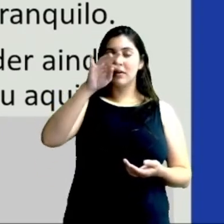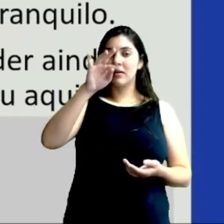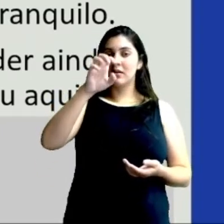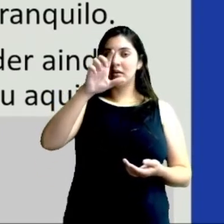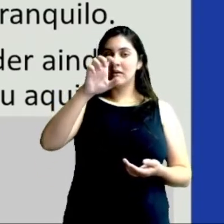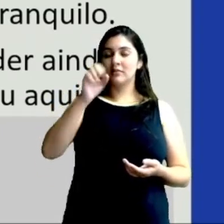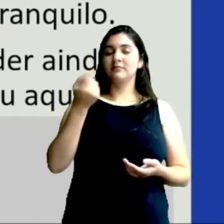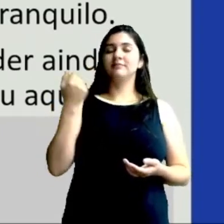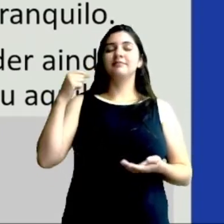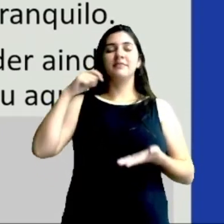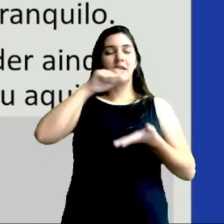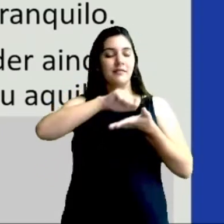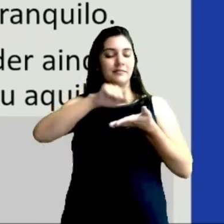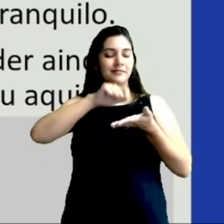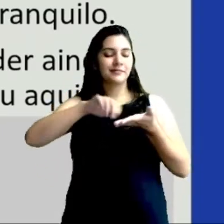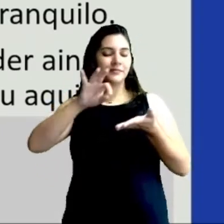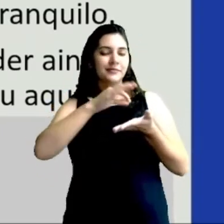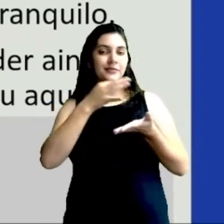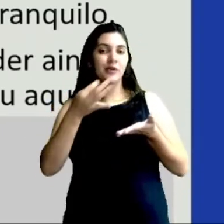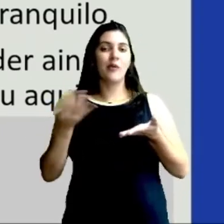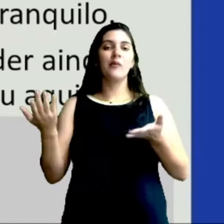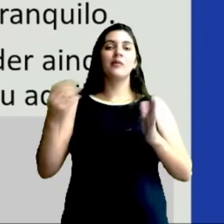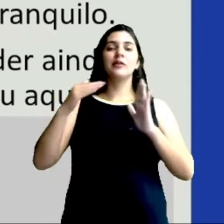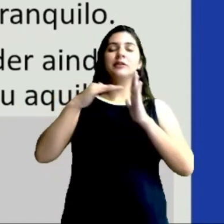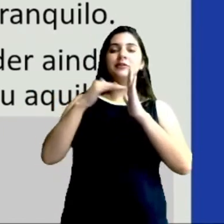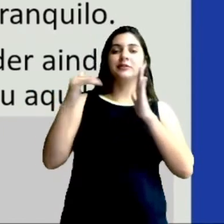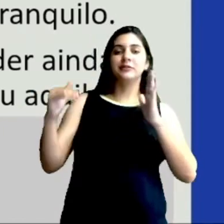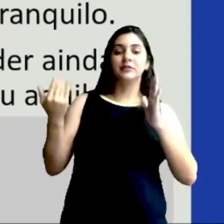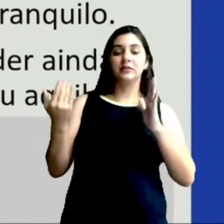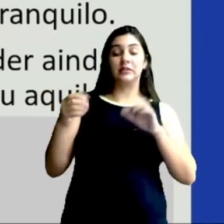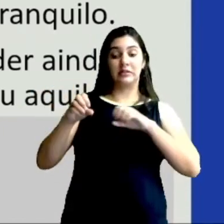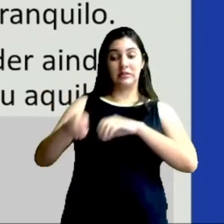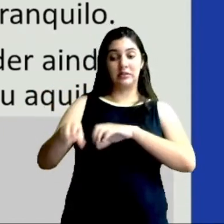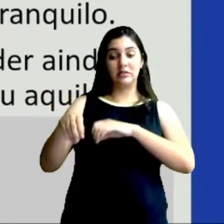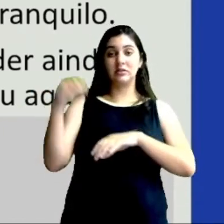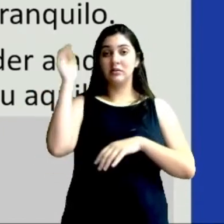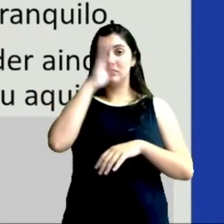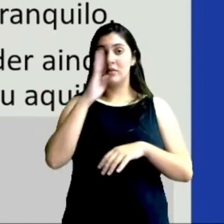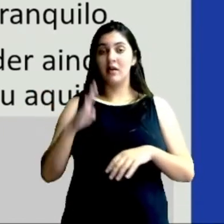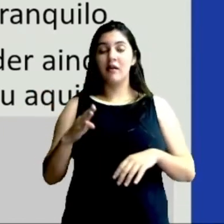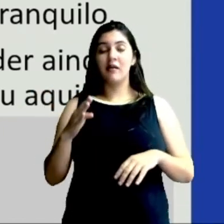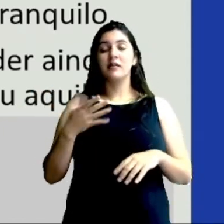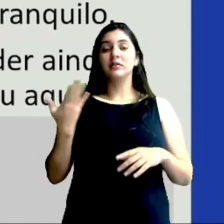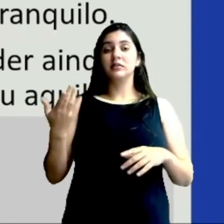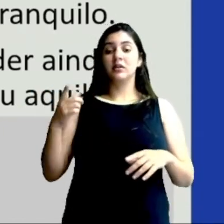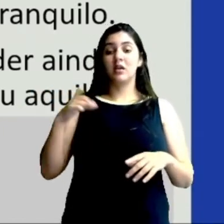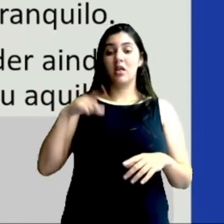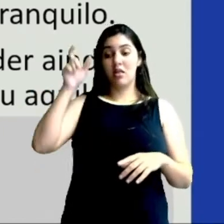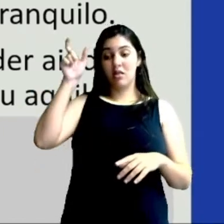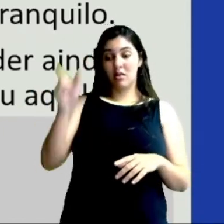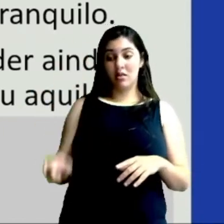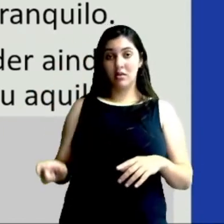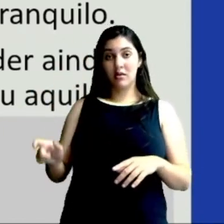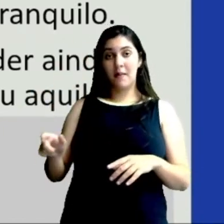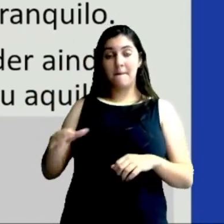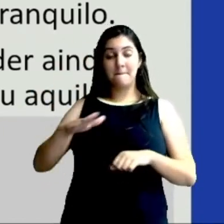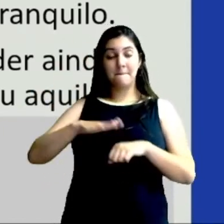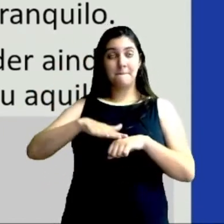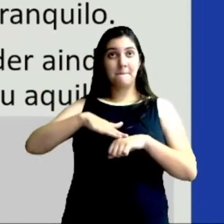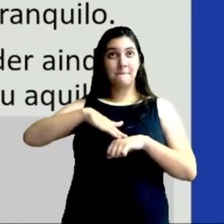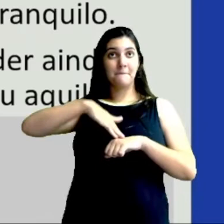notória escritora artista é Educadora brasileira considerada uma das maiores poetas